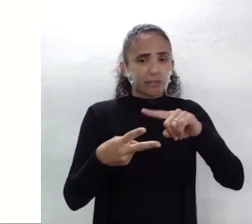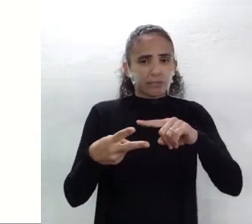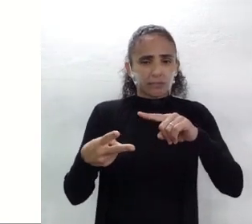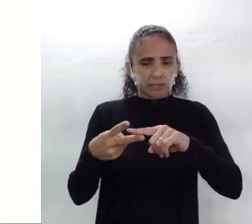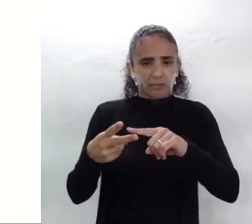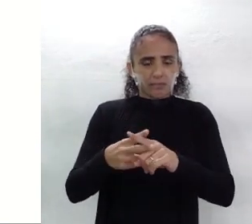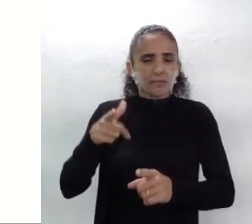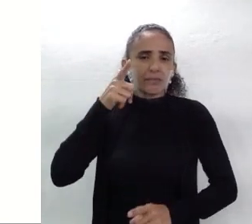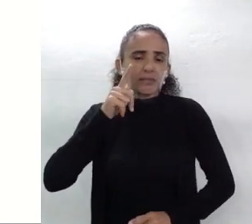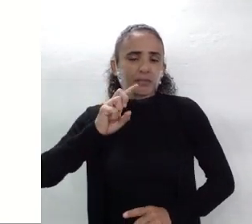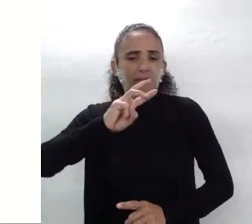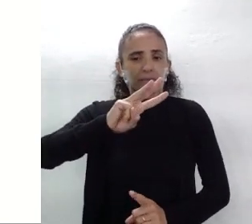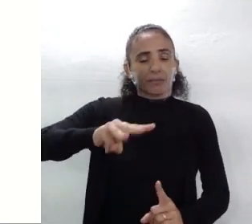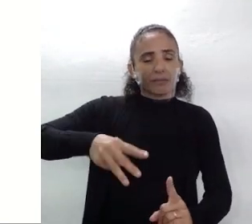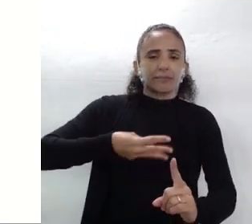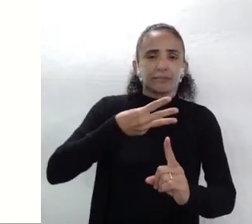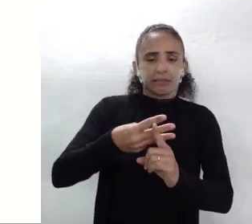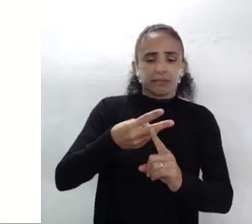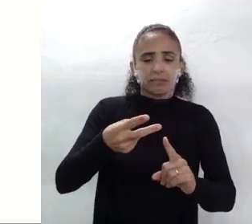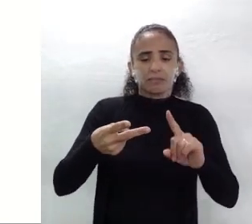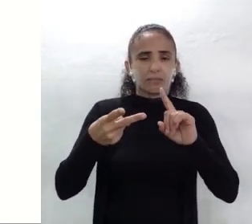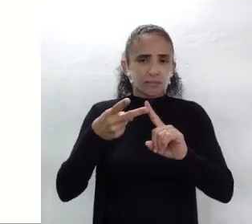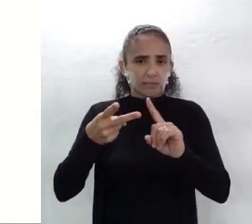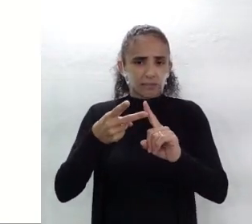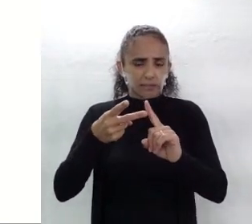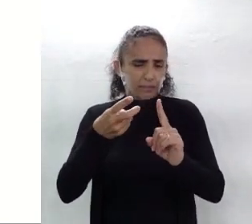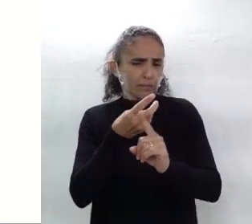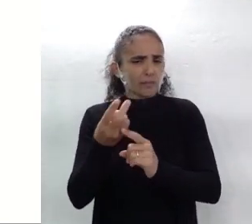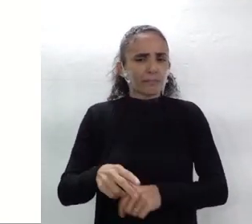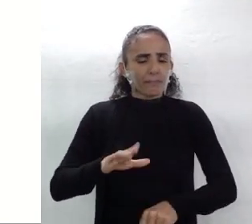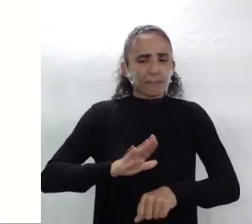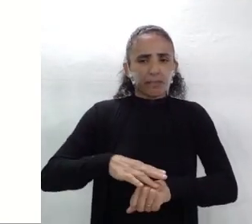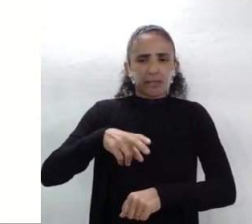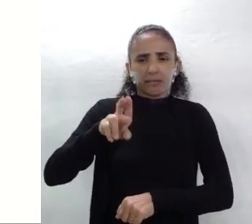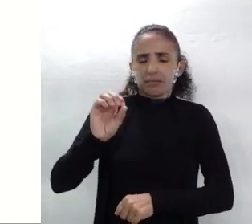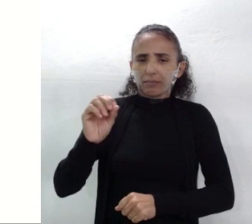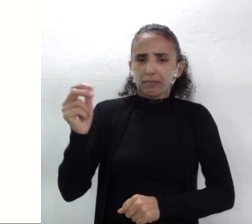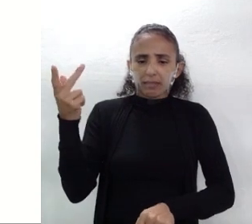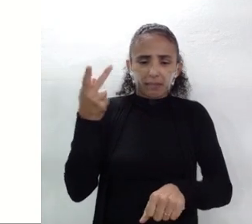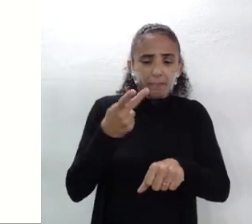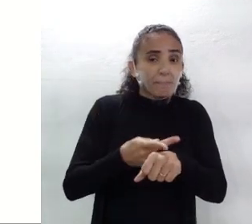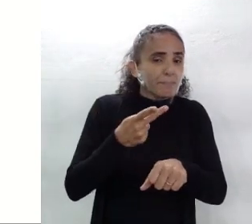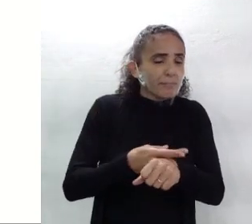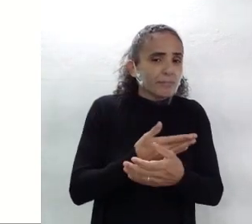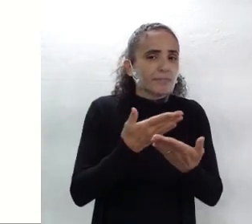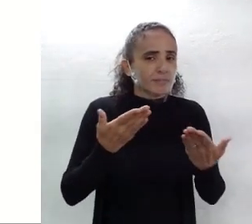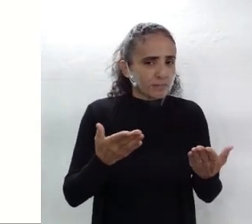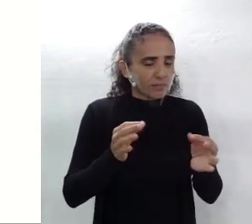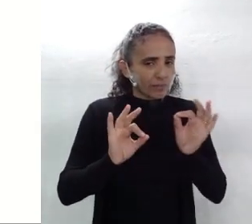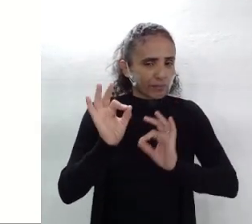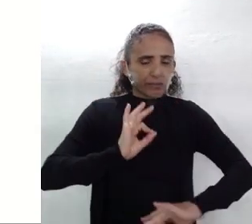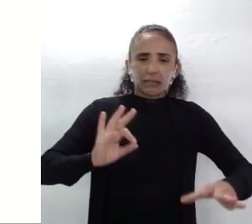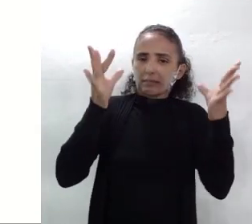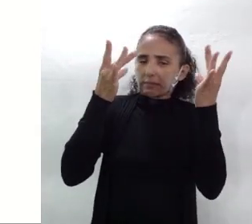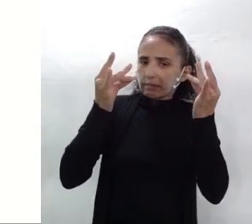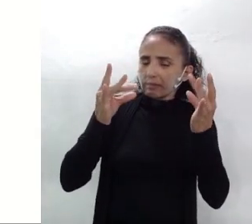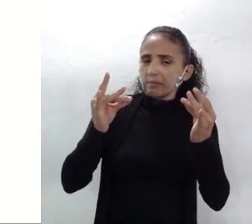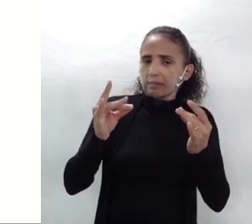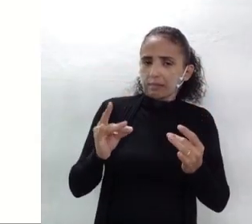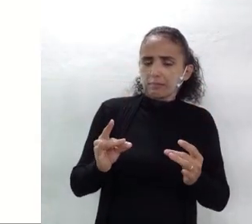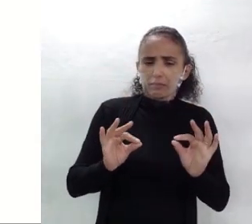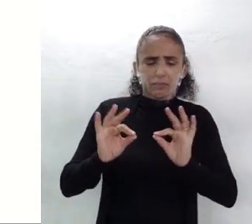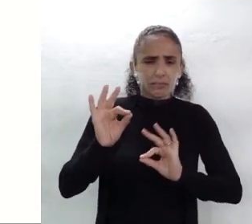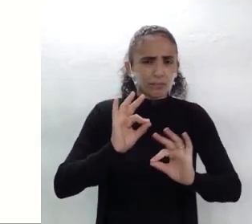recebeu o triplo de moedas do mais novo, mais 50 moedas. Quantas moedas cada um recebeu? Então, veja que a